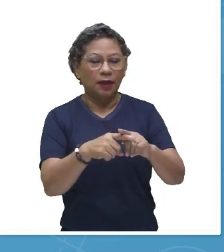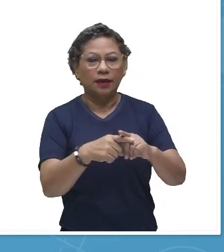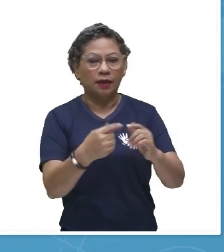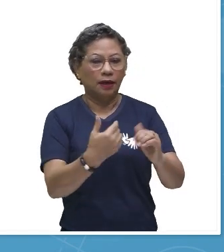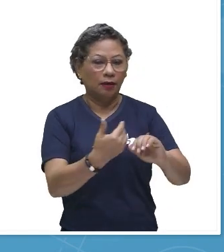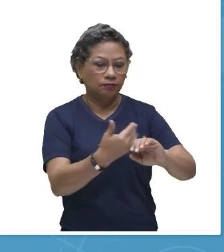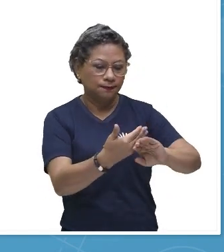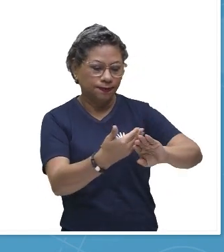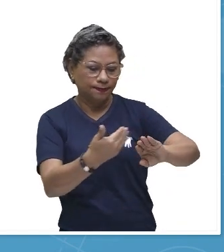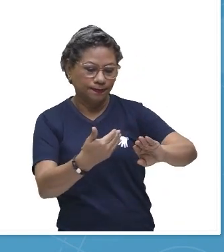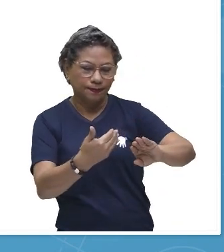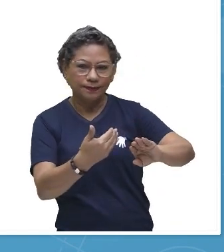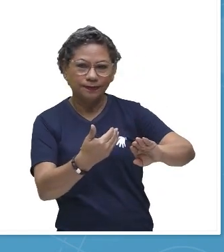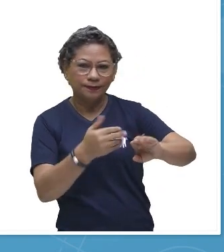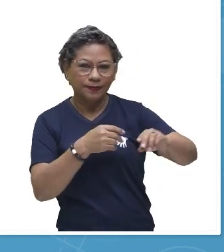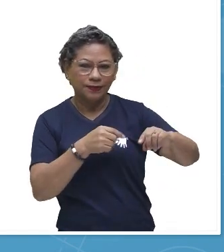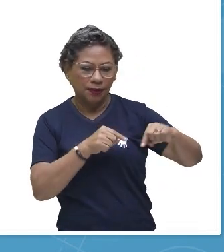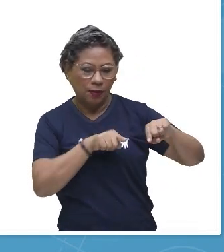Isso significa